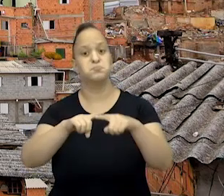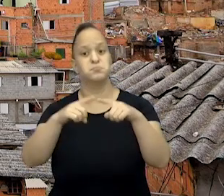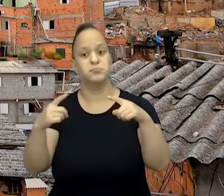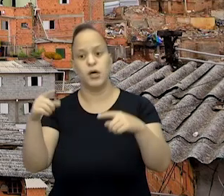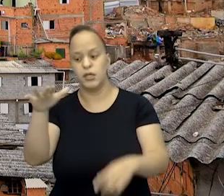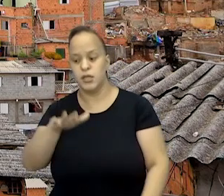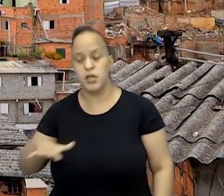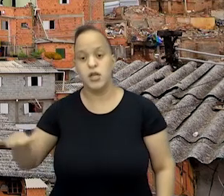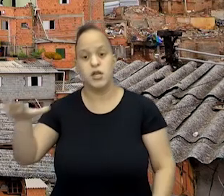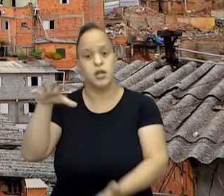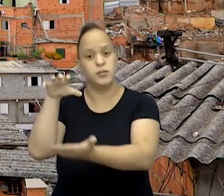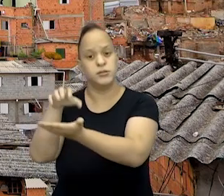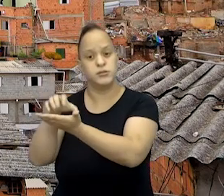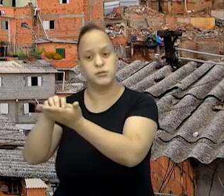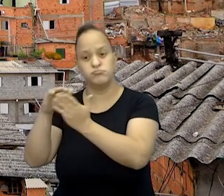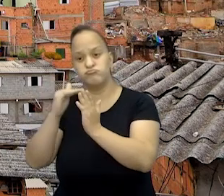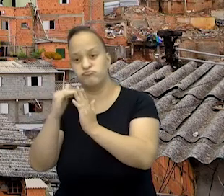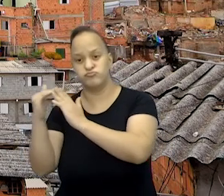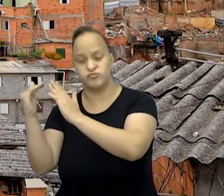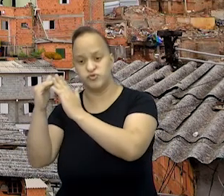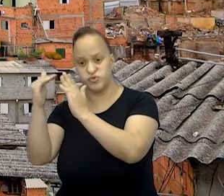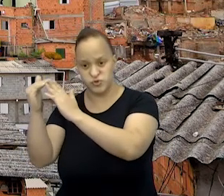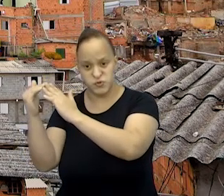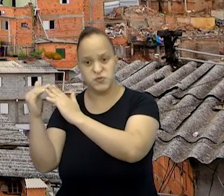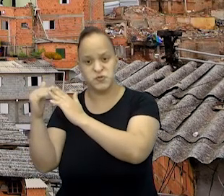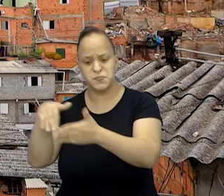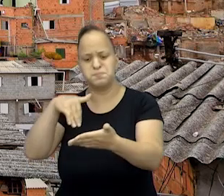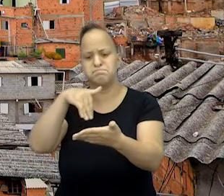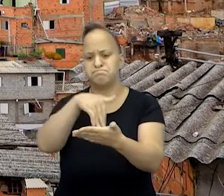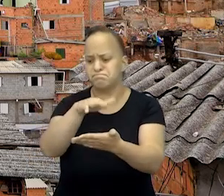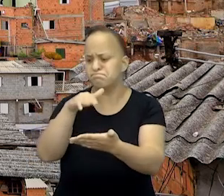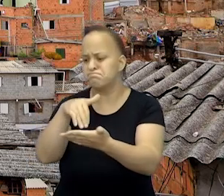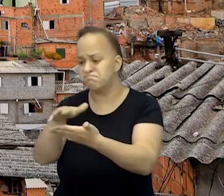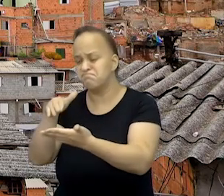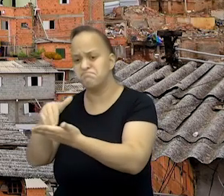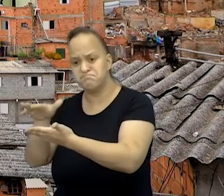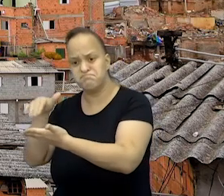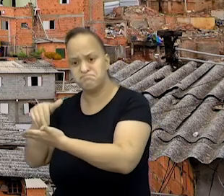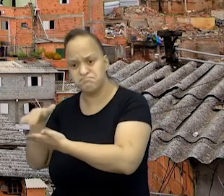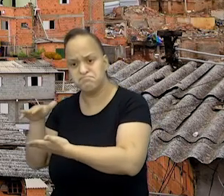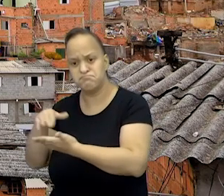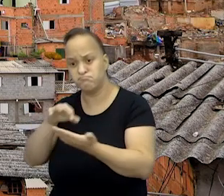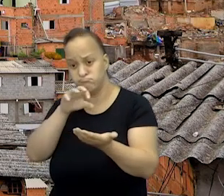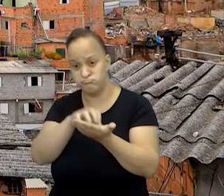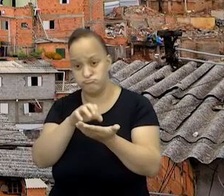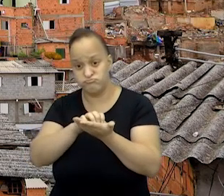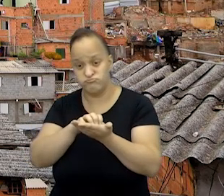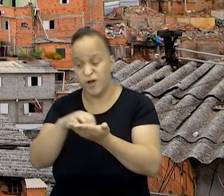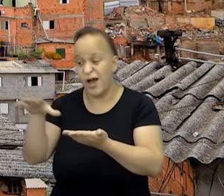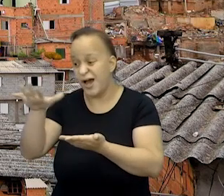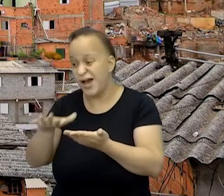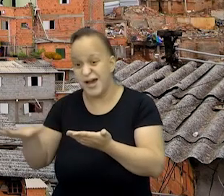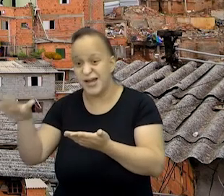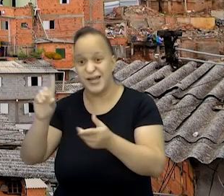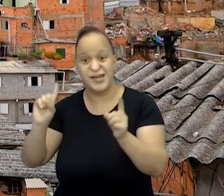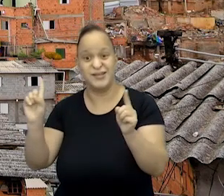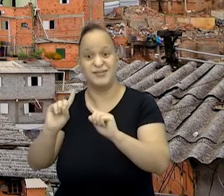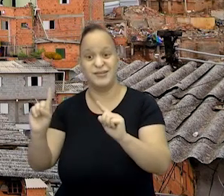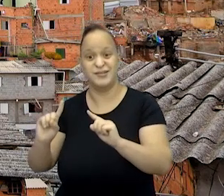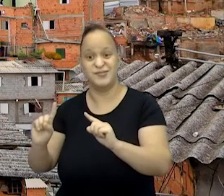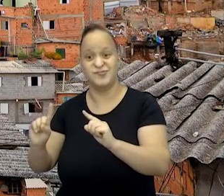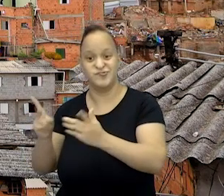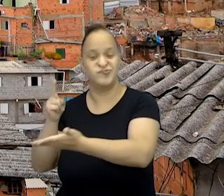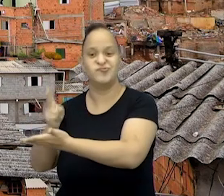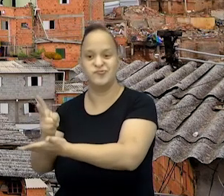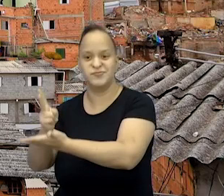higienista que expulsou as pessoas mais pobres do centro não expulsou os moradores de Paraisópolis. Então